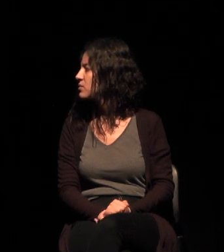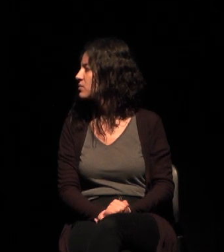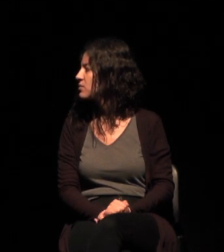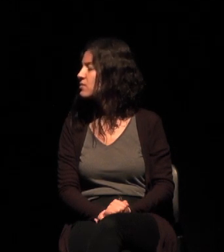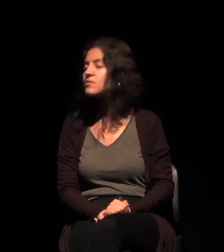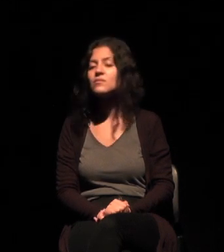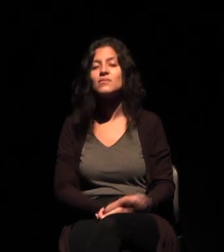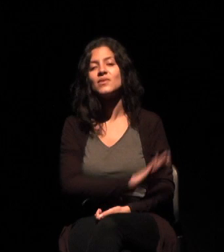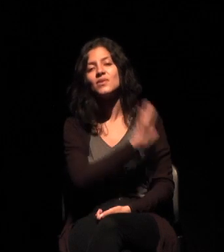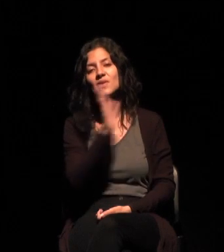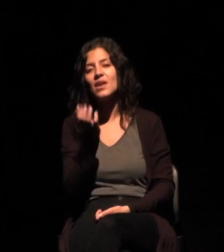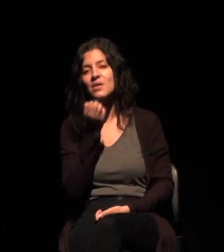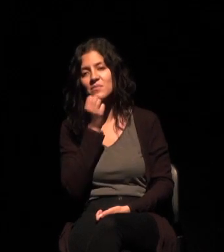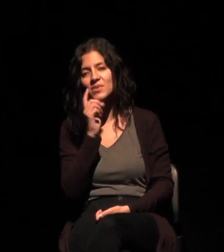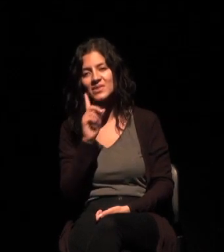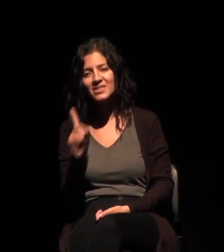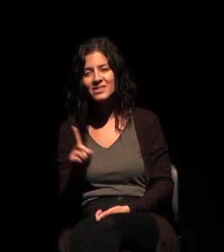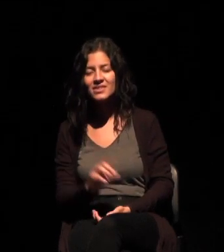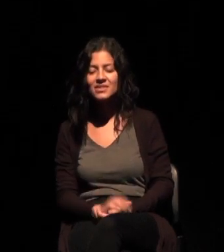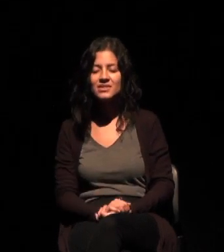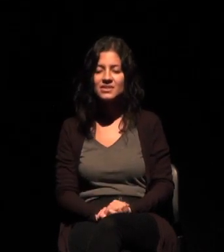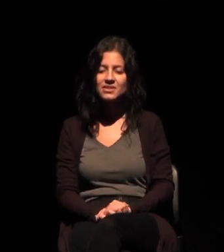bom dia a todos à